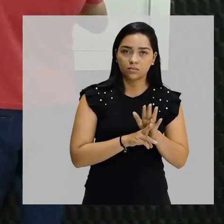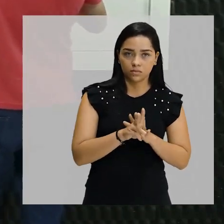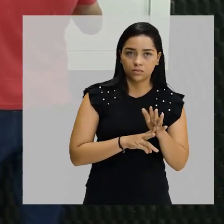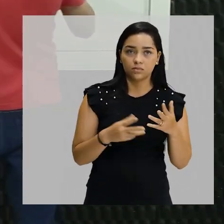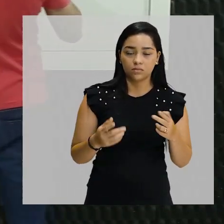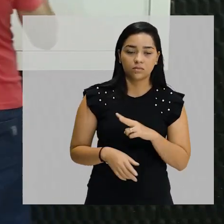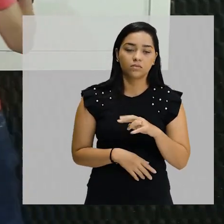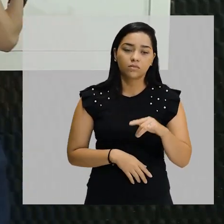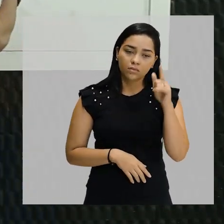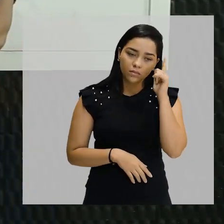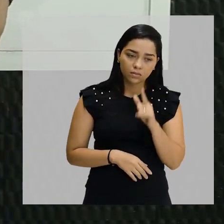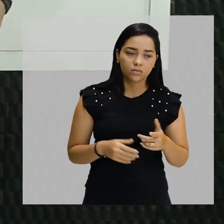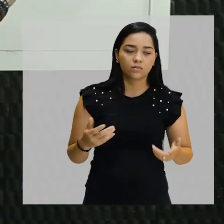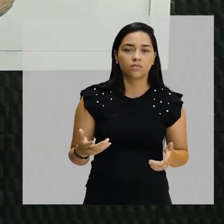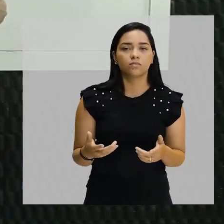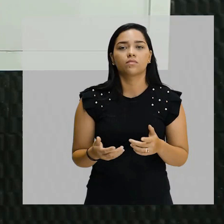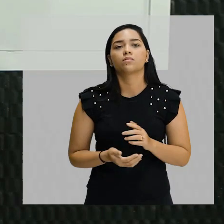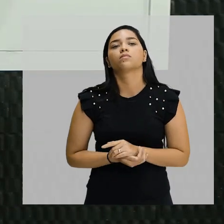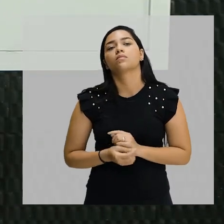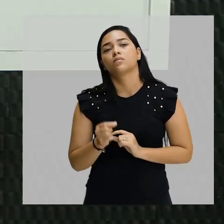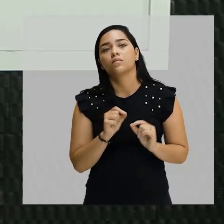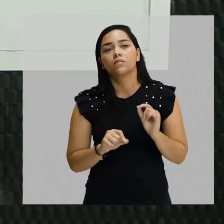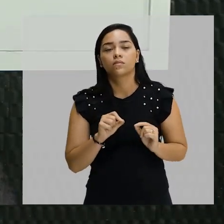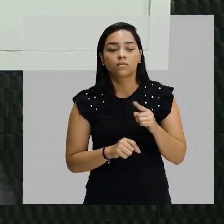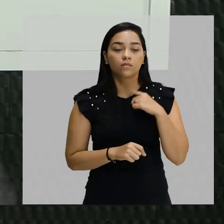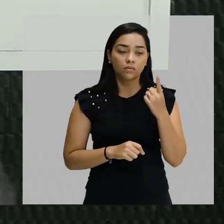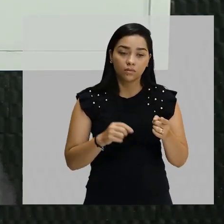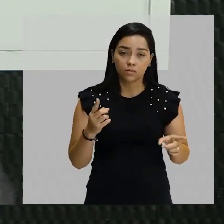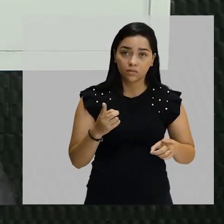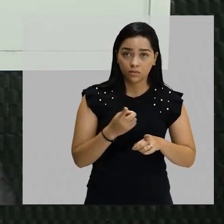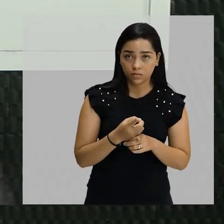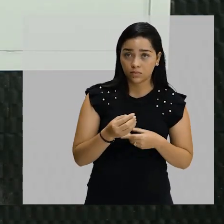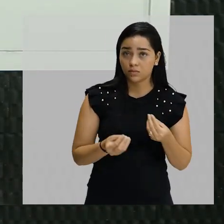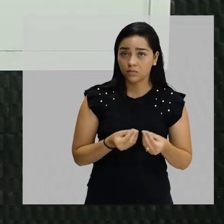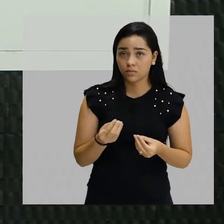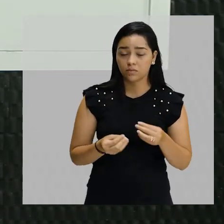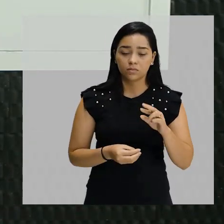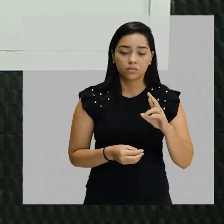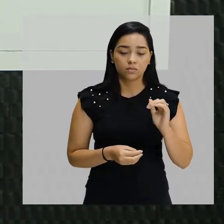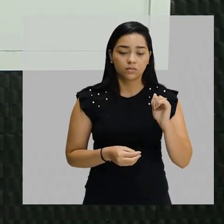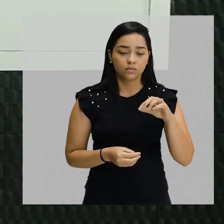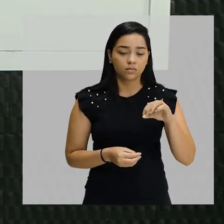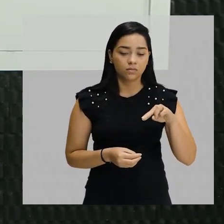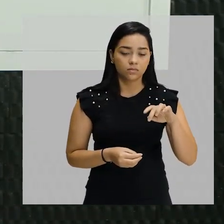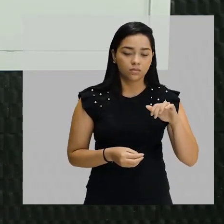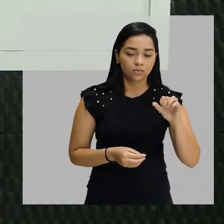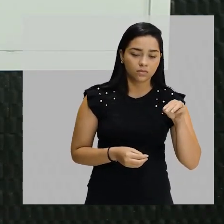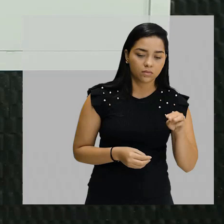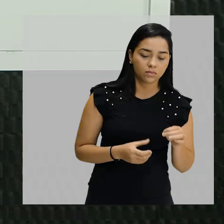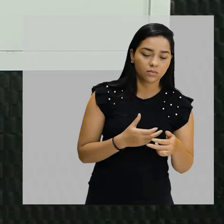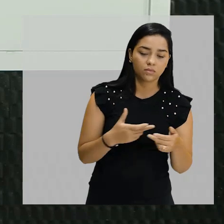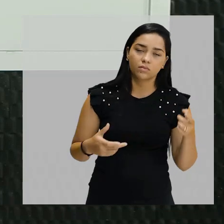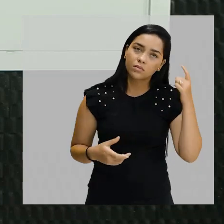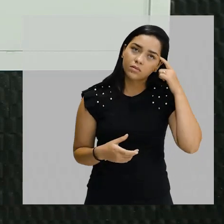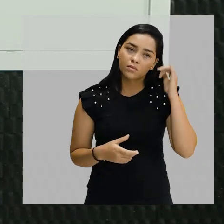conseguir chegar certo aquilo que nós encontramos como racionalismo como as